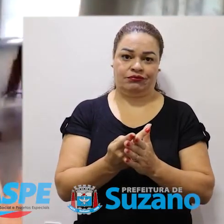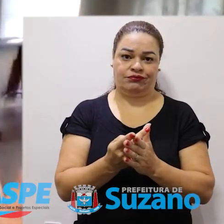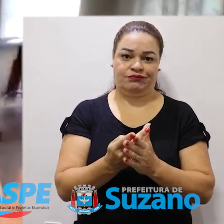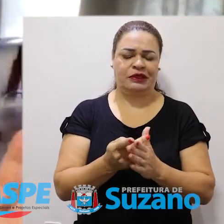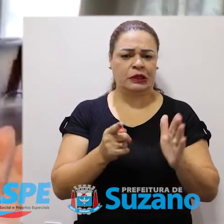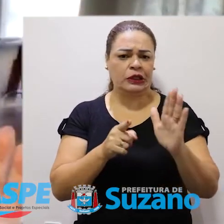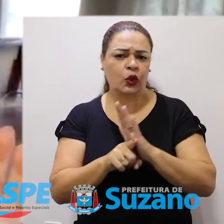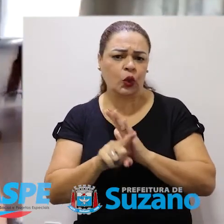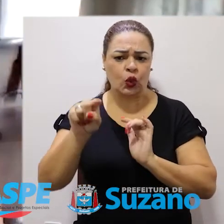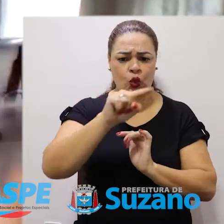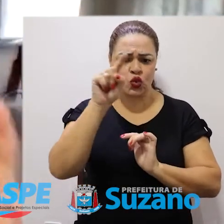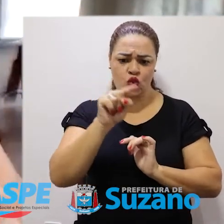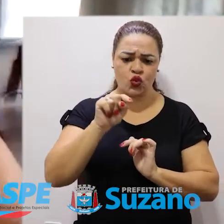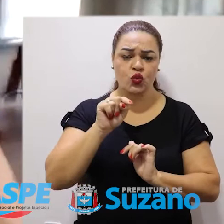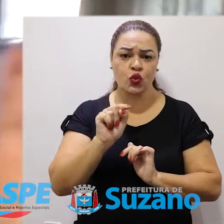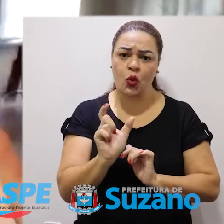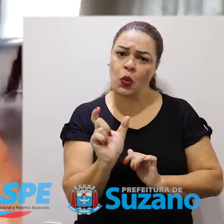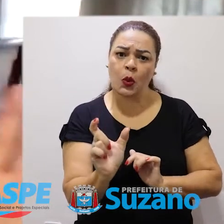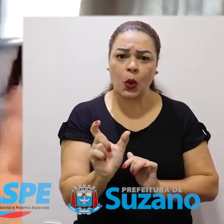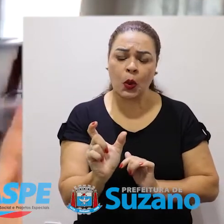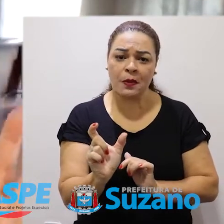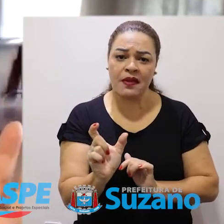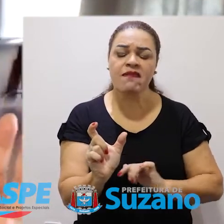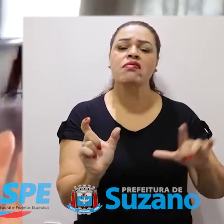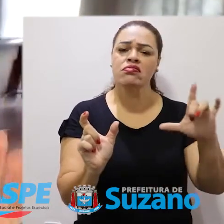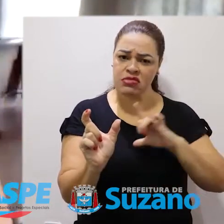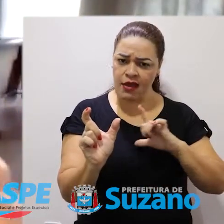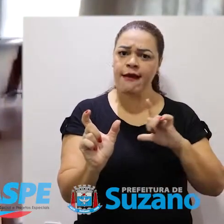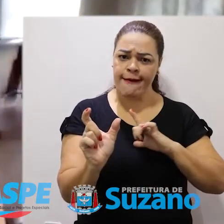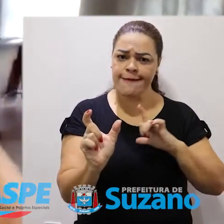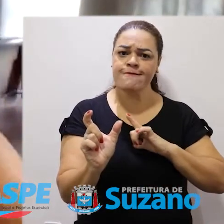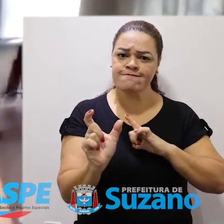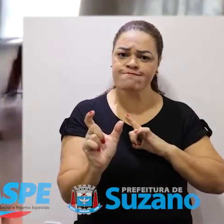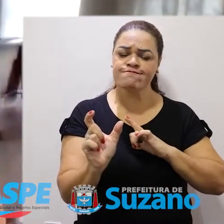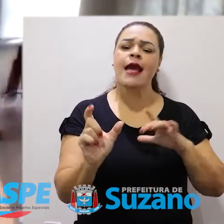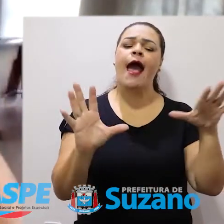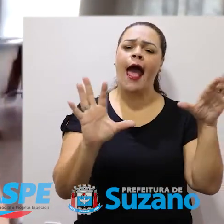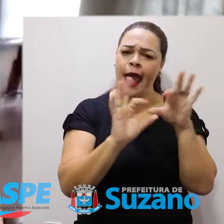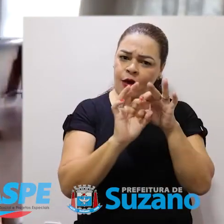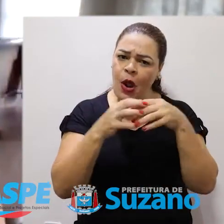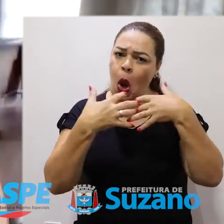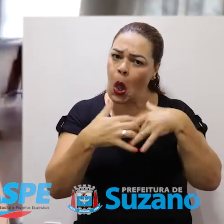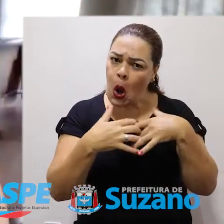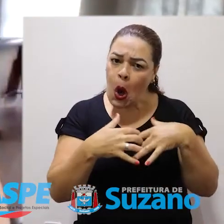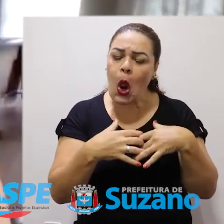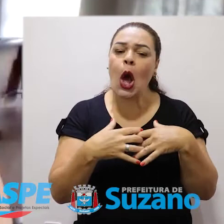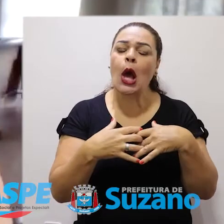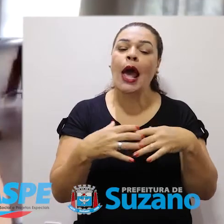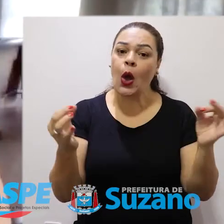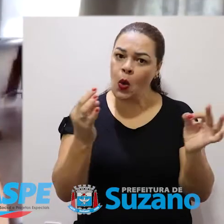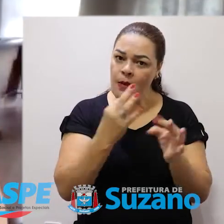interrogativo, porque o pronome interrogativo não tem? Tem. Tem tudo isso, é complexa, é completa,